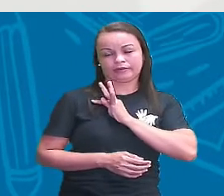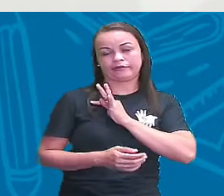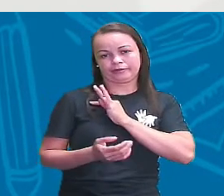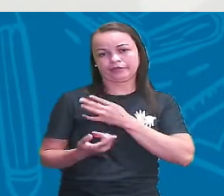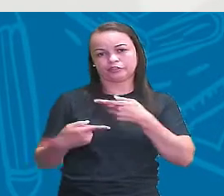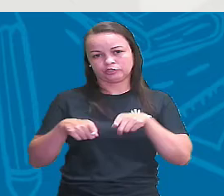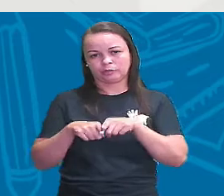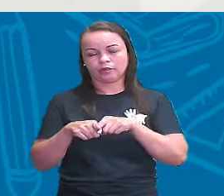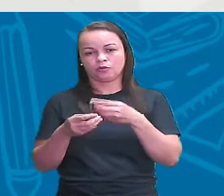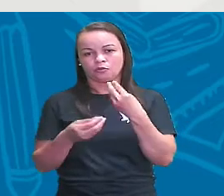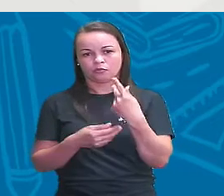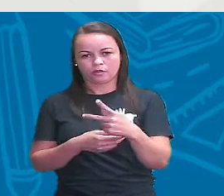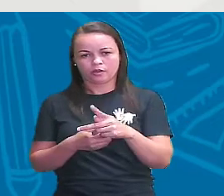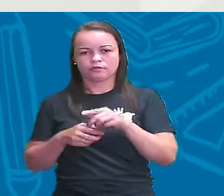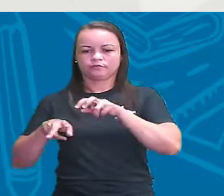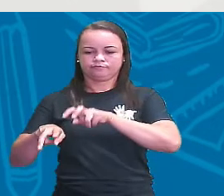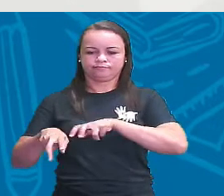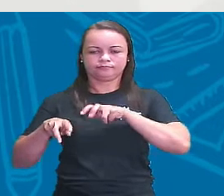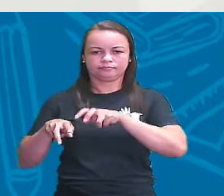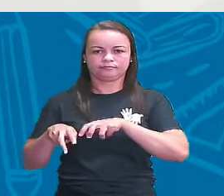da agricultura.